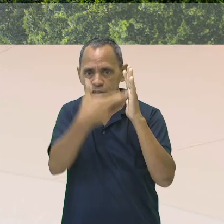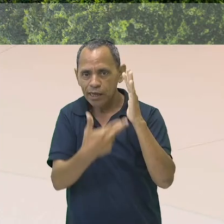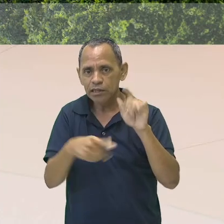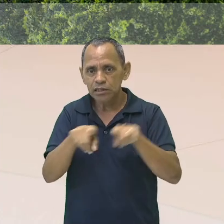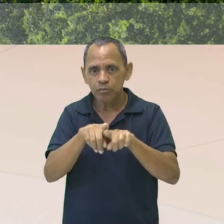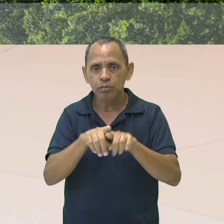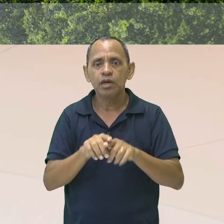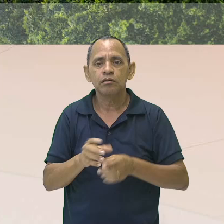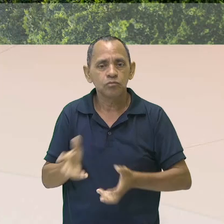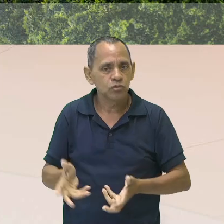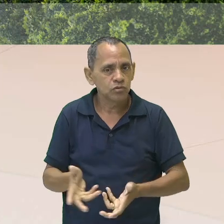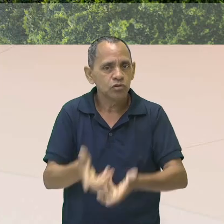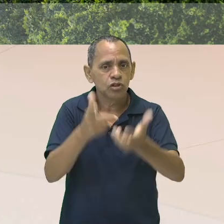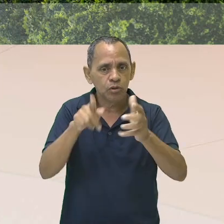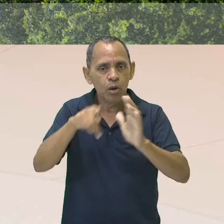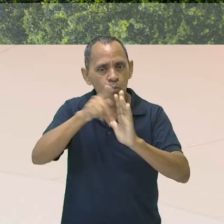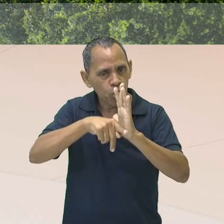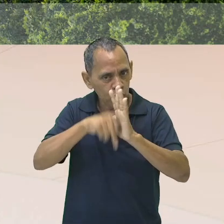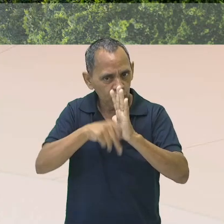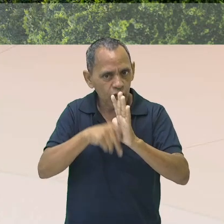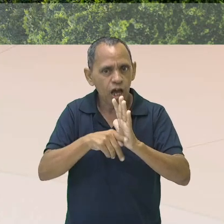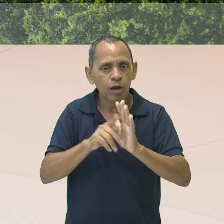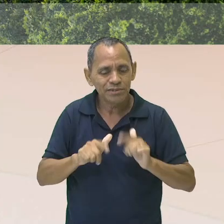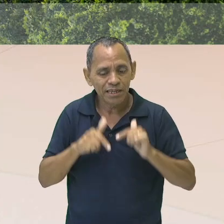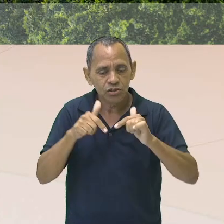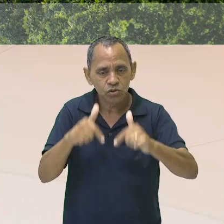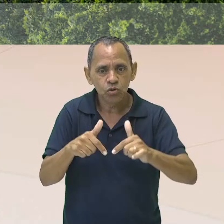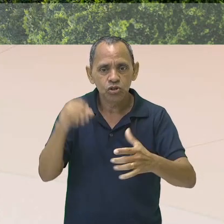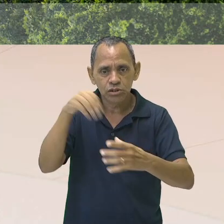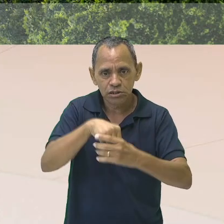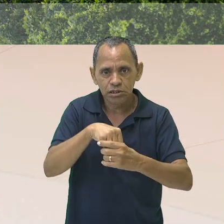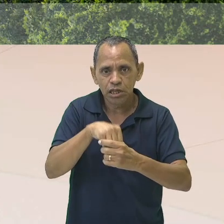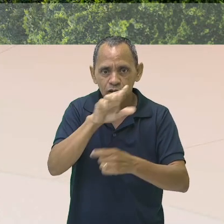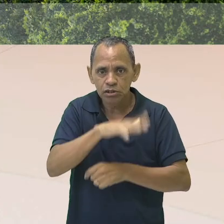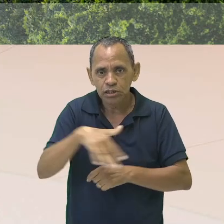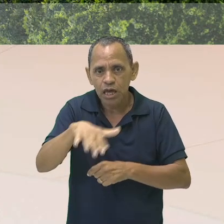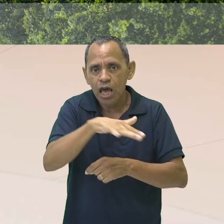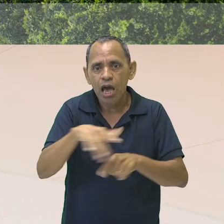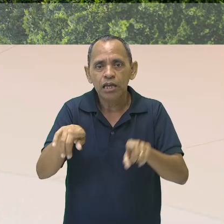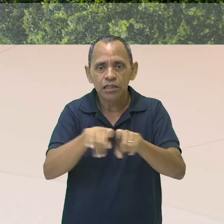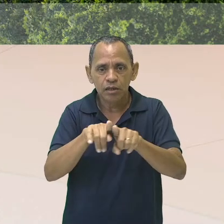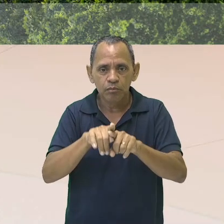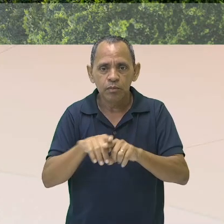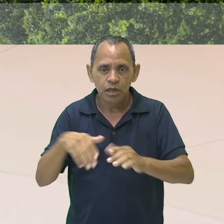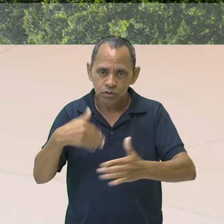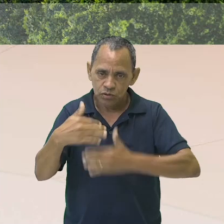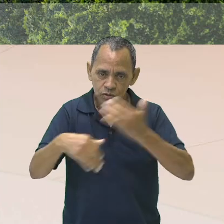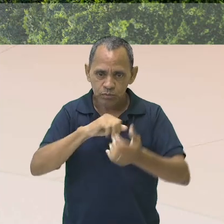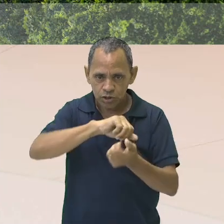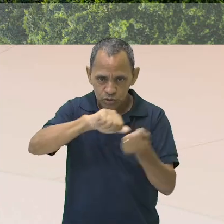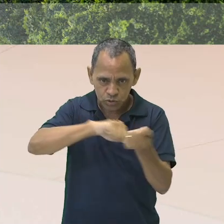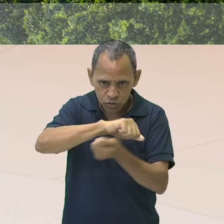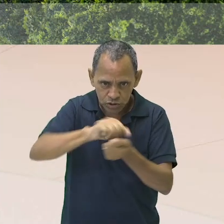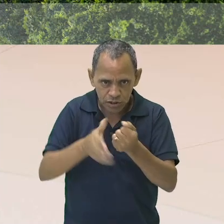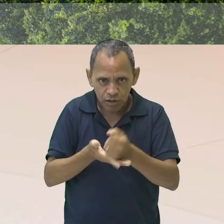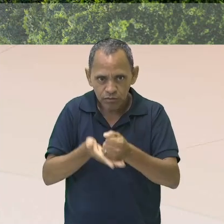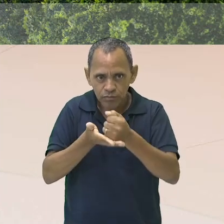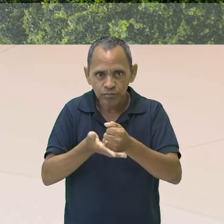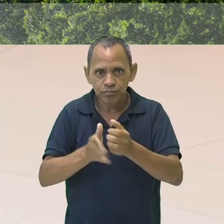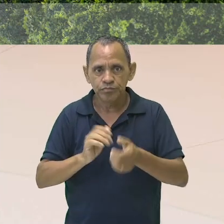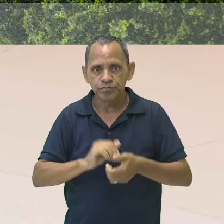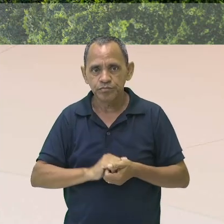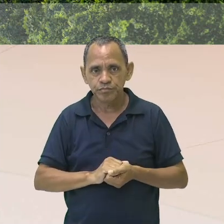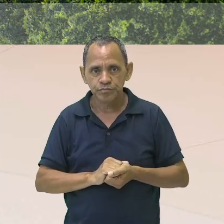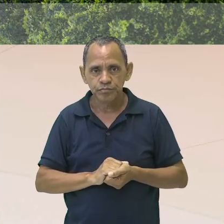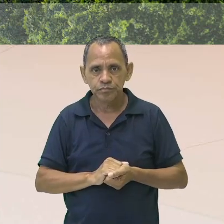através de diversos programas, de diversas ações, o desenvolvimento sustentável de uma forma geral, certo?